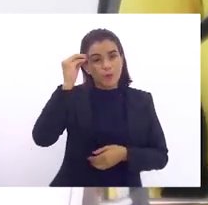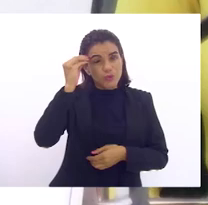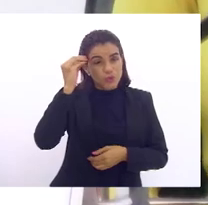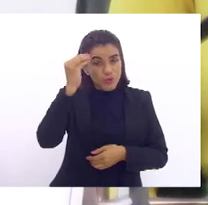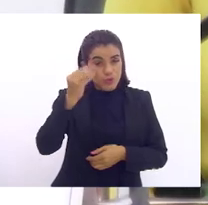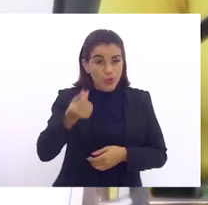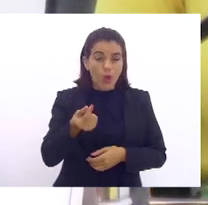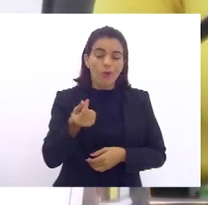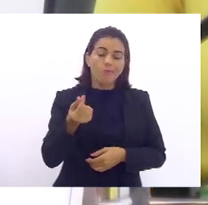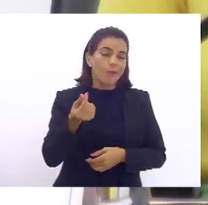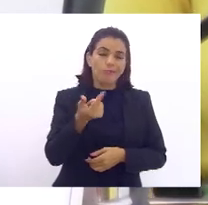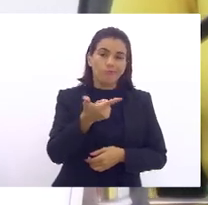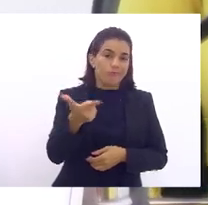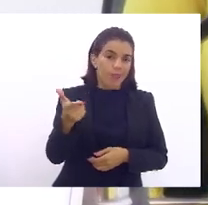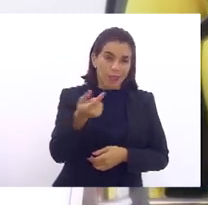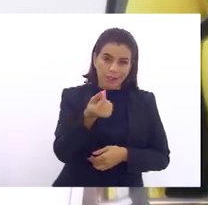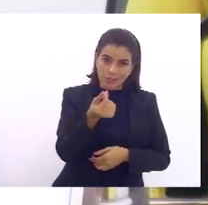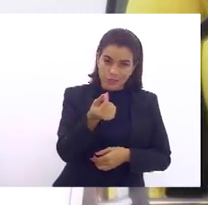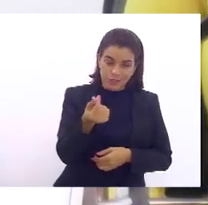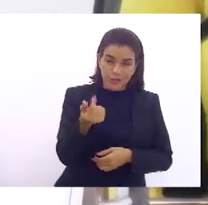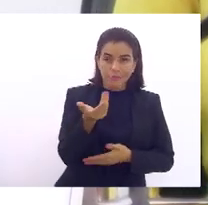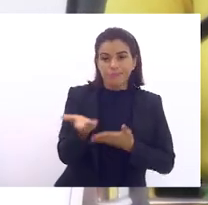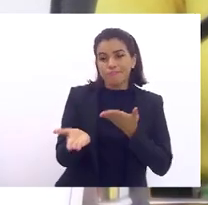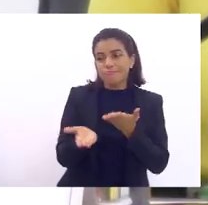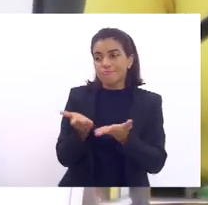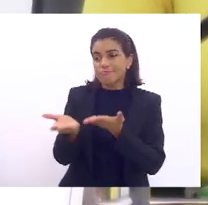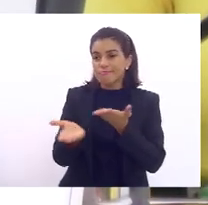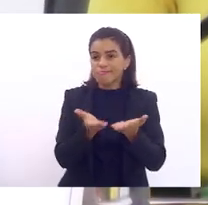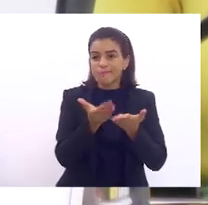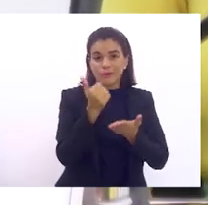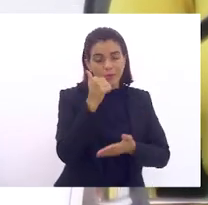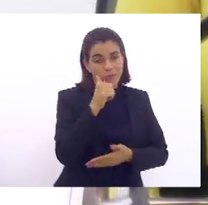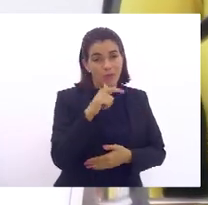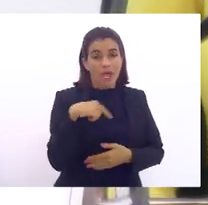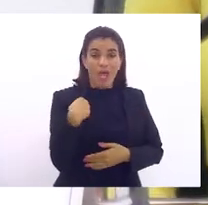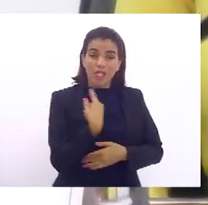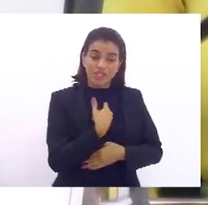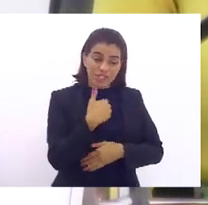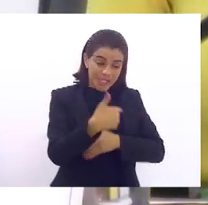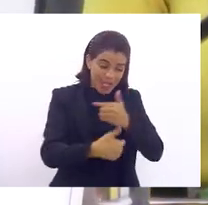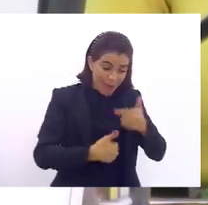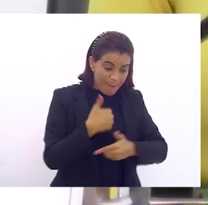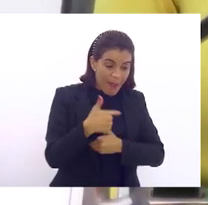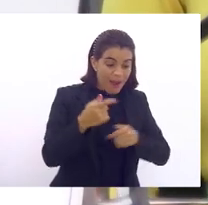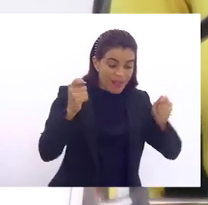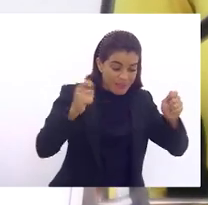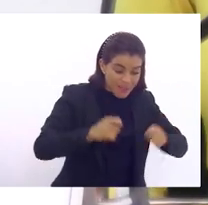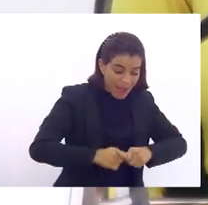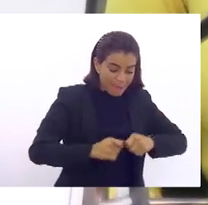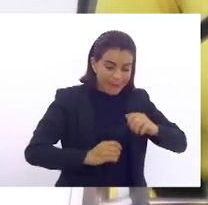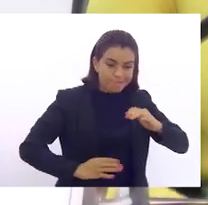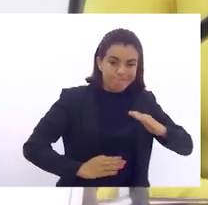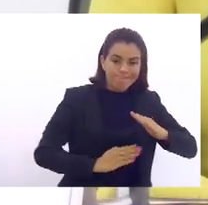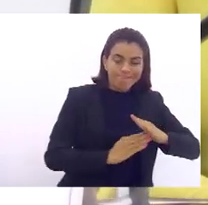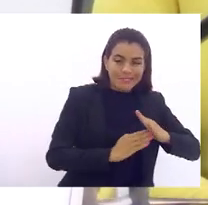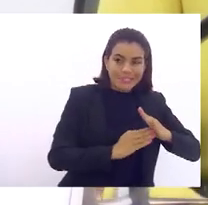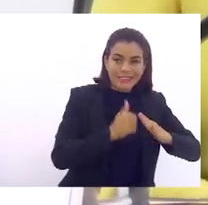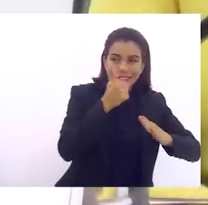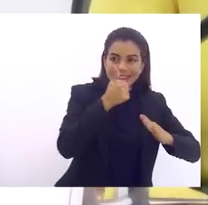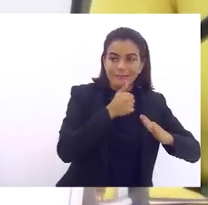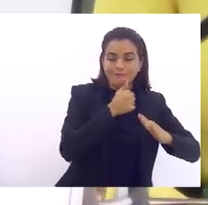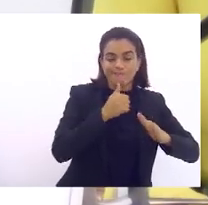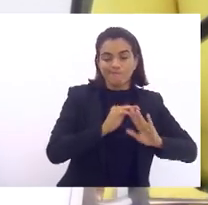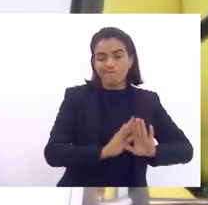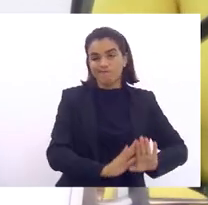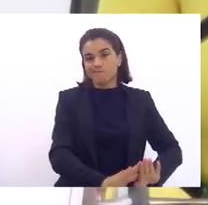grana para atender essas mulheres então a gente faz o que a gente pode dentro do nosso limite e a gente acredita que